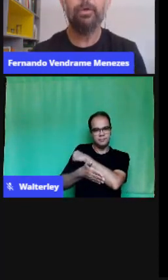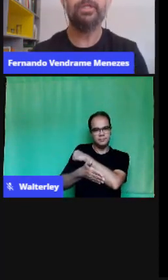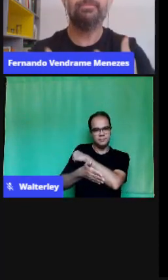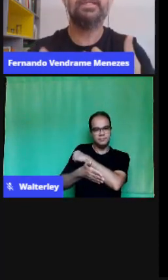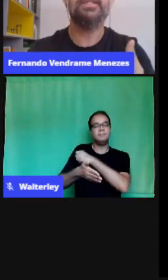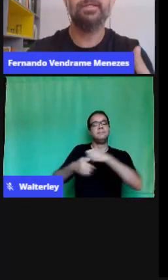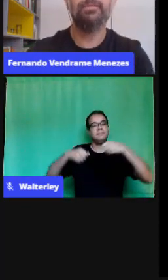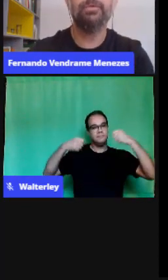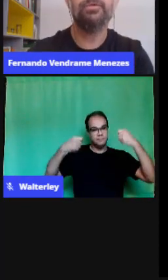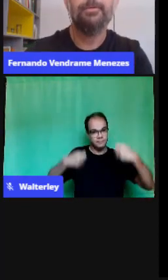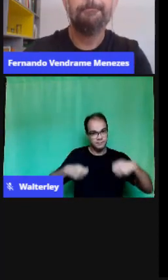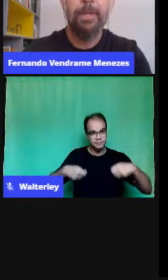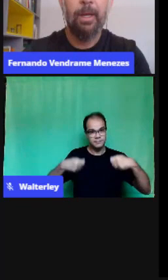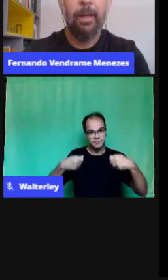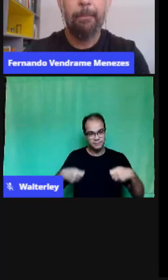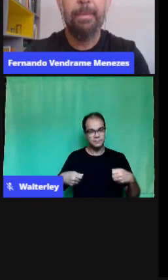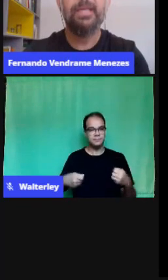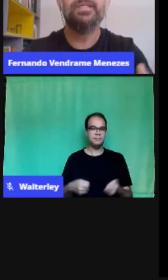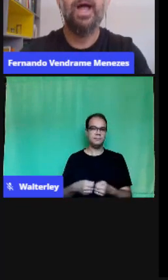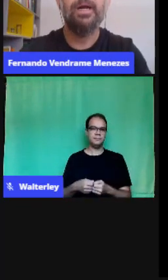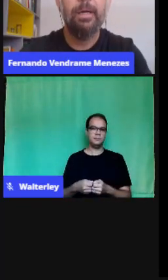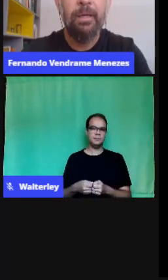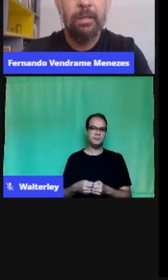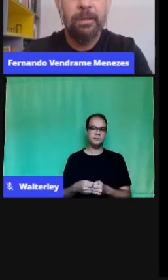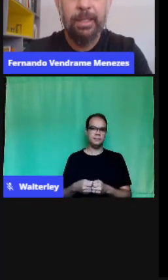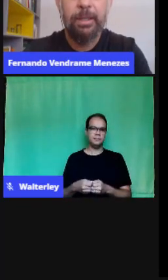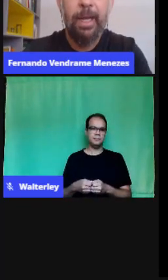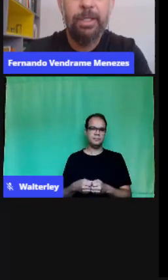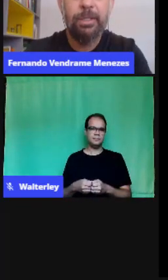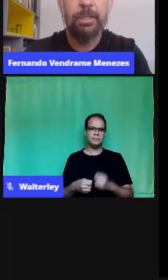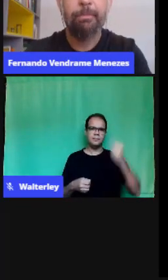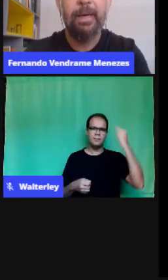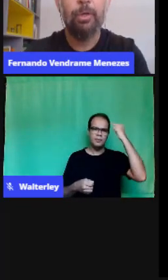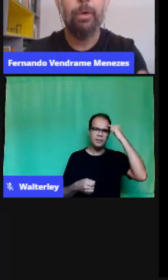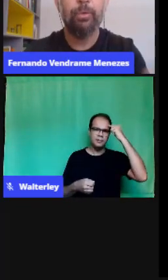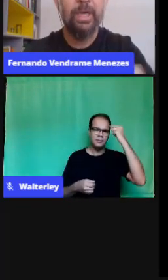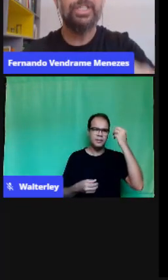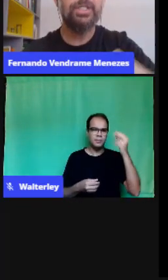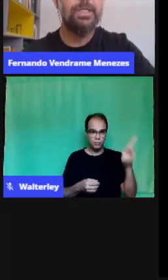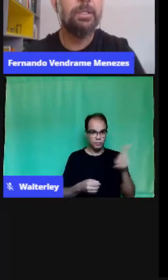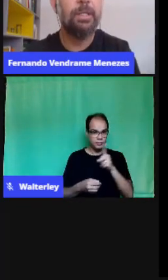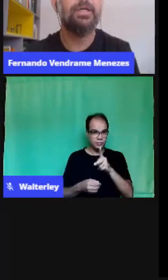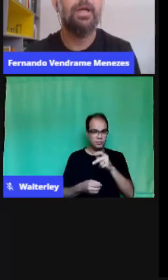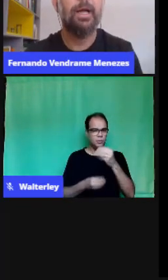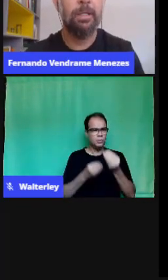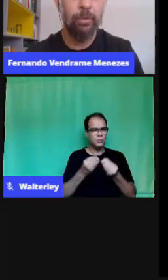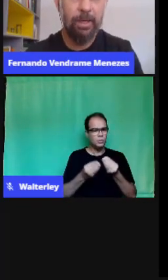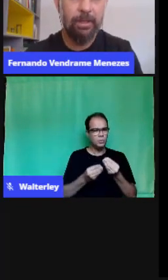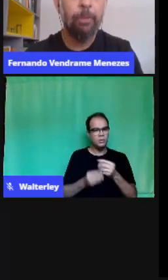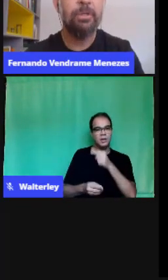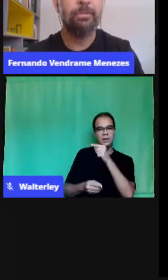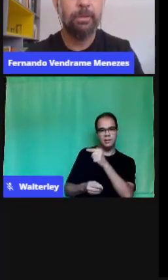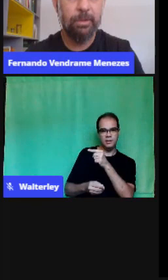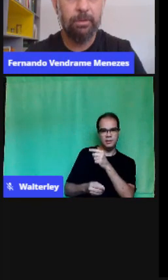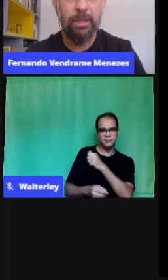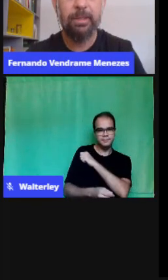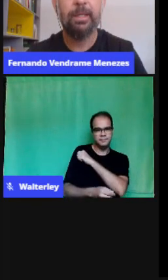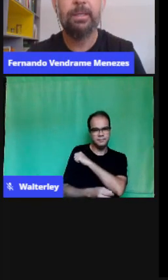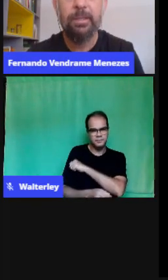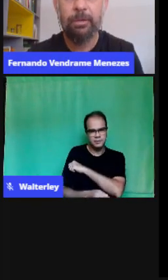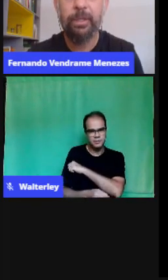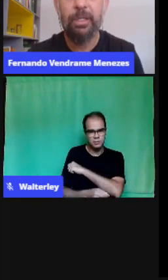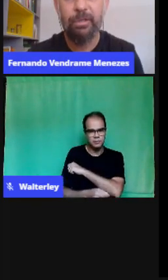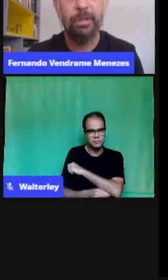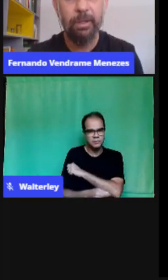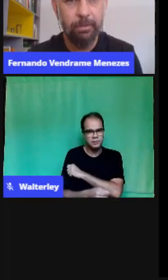nós professores, precisamos pensar em estratégias para que o aluno registre aquilo que ele está observando, aquilo que ele